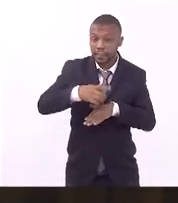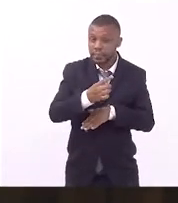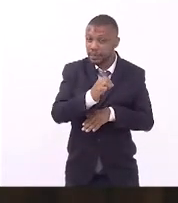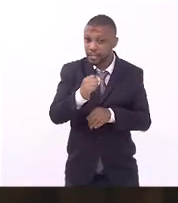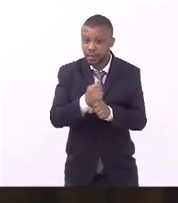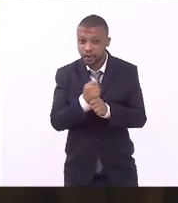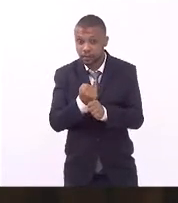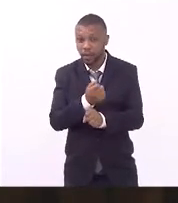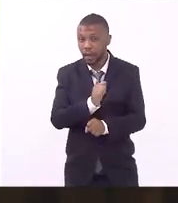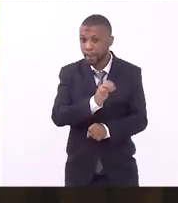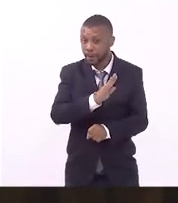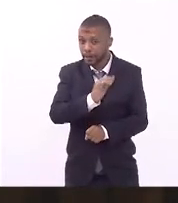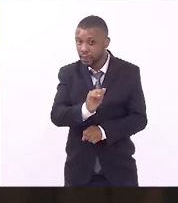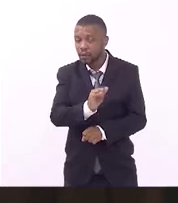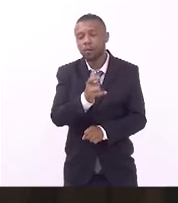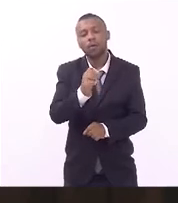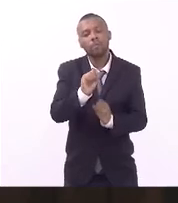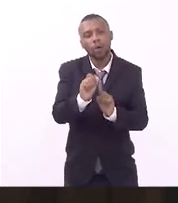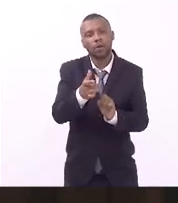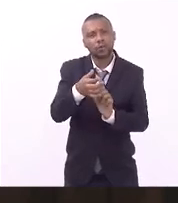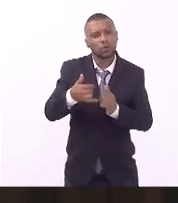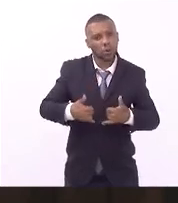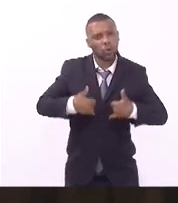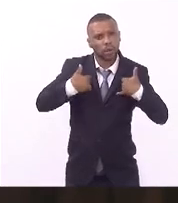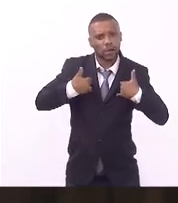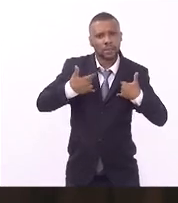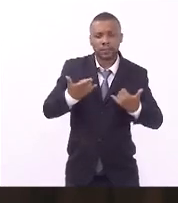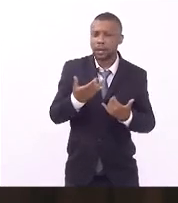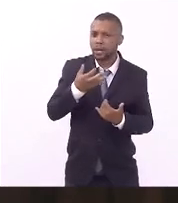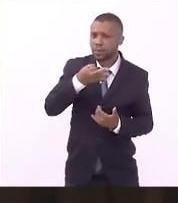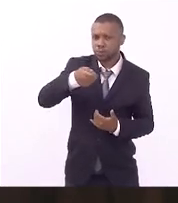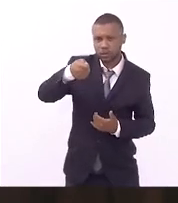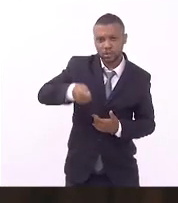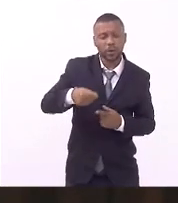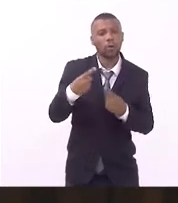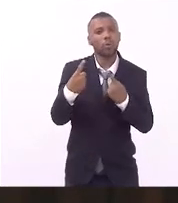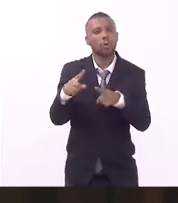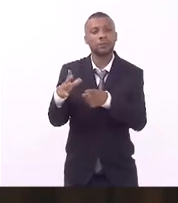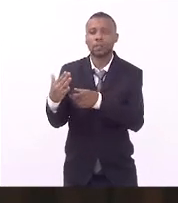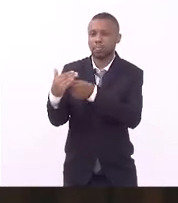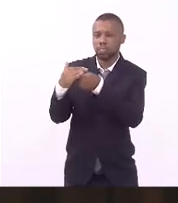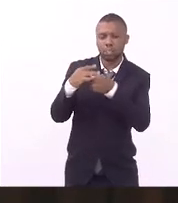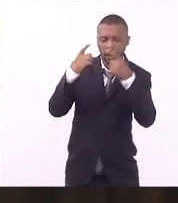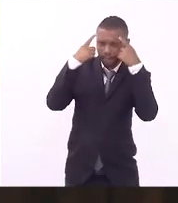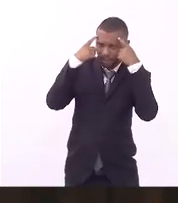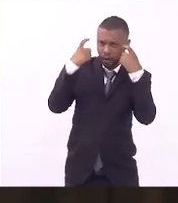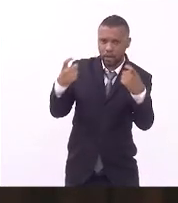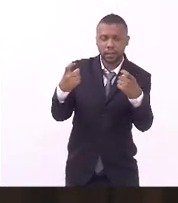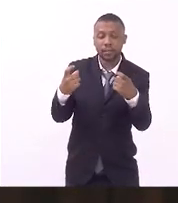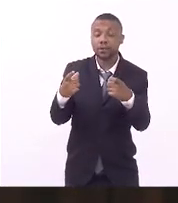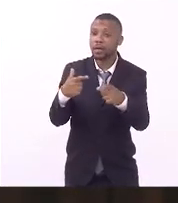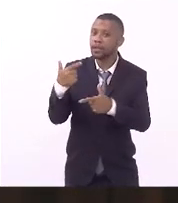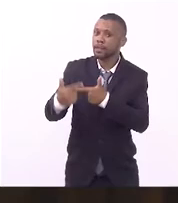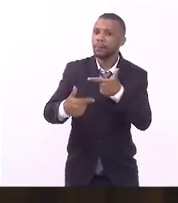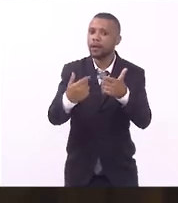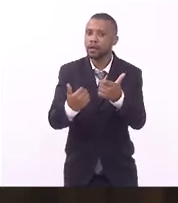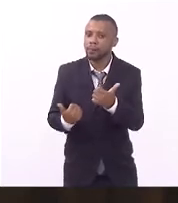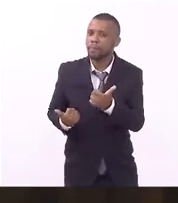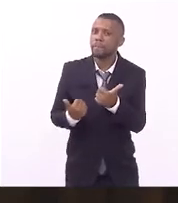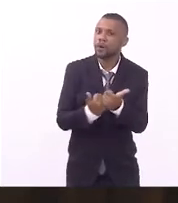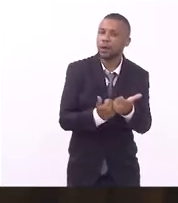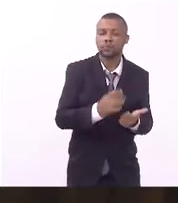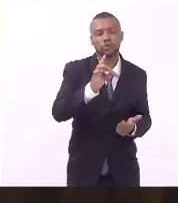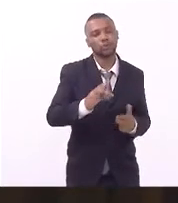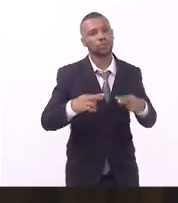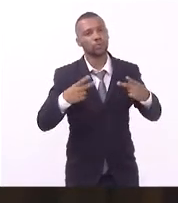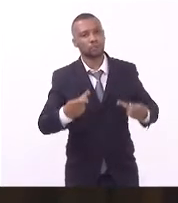orgulhar de ter se posicionado contra a intolerância e a violência de governos ditatoriais e de ter atuado a favor dos direitos humanos. Presidente da